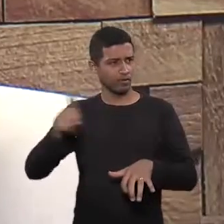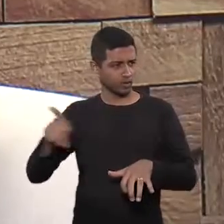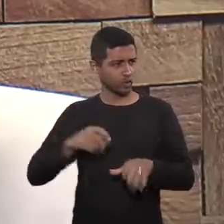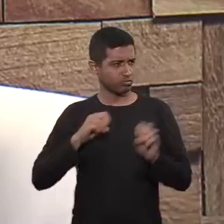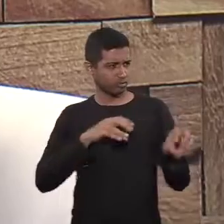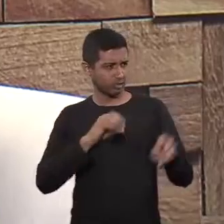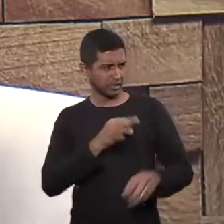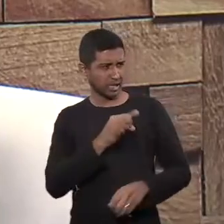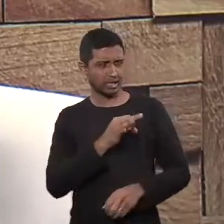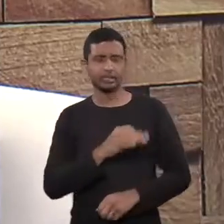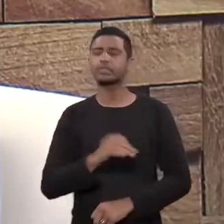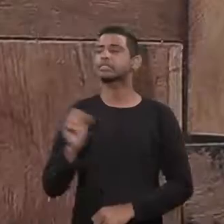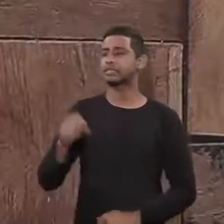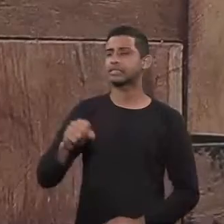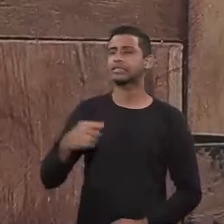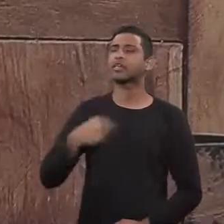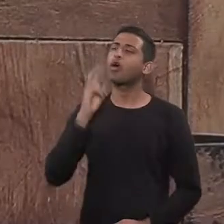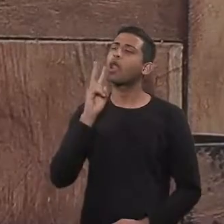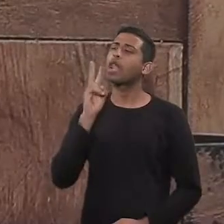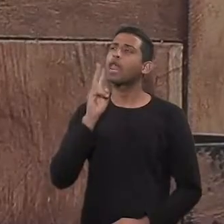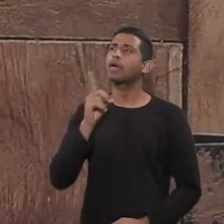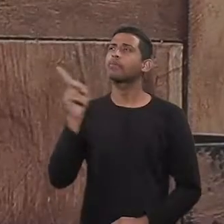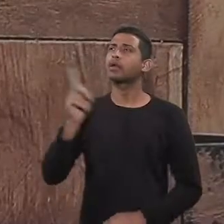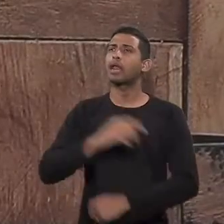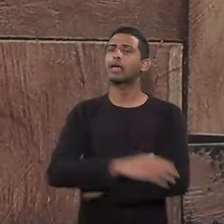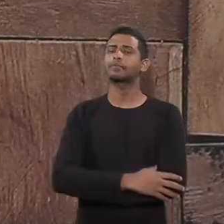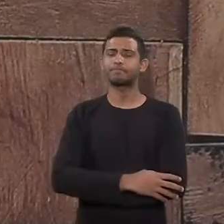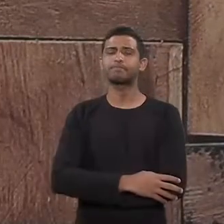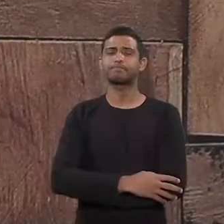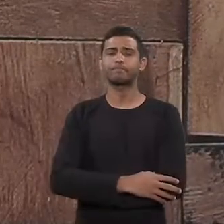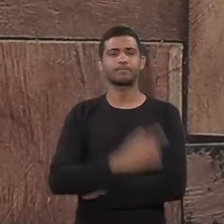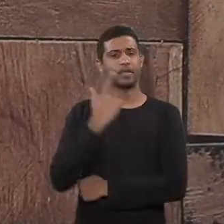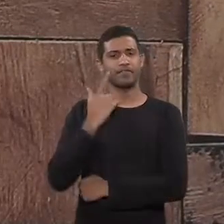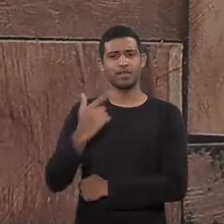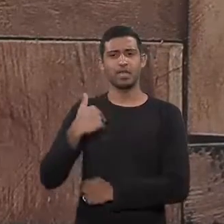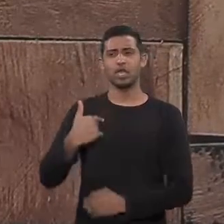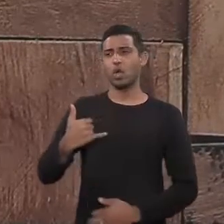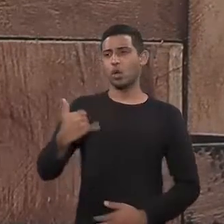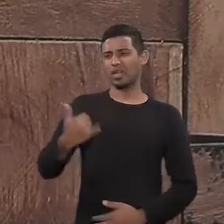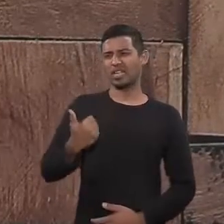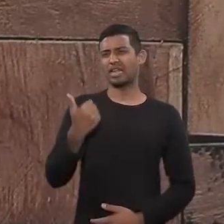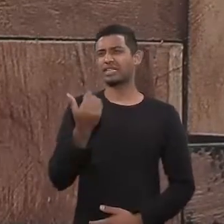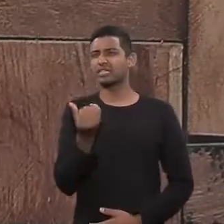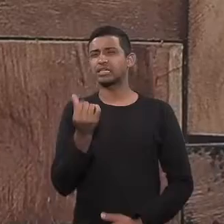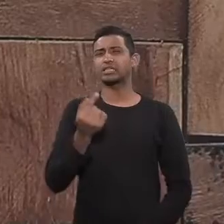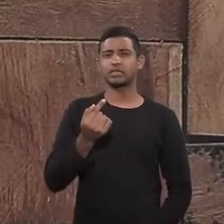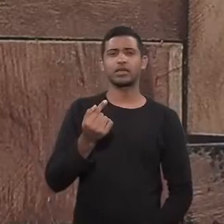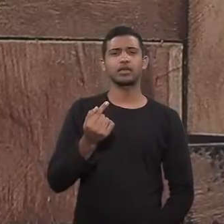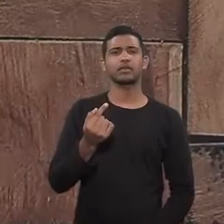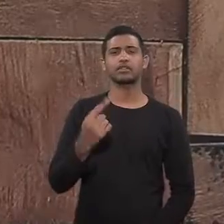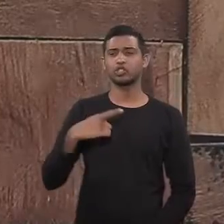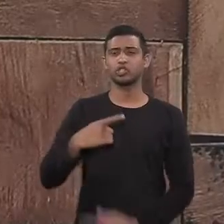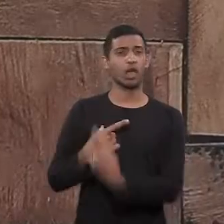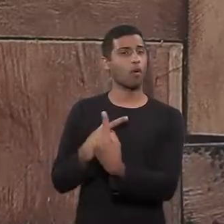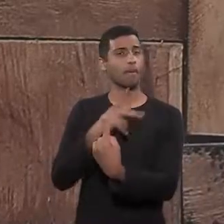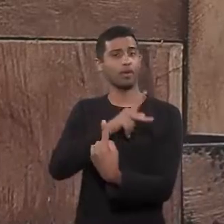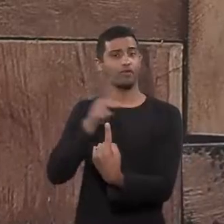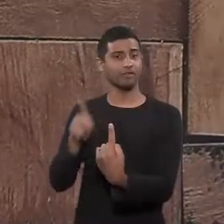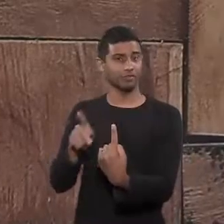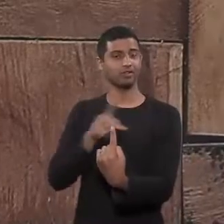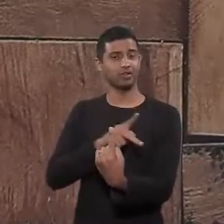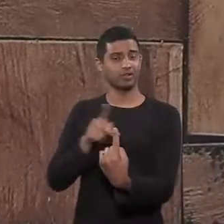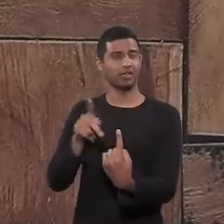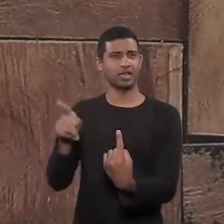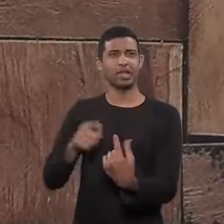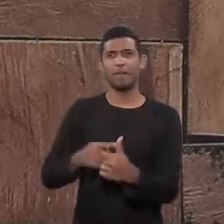também, não foi isso? Sim. O que eu me lembro mais, Rogéria, é que embora eu fosse uma menina de 6, 7 anos, eu tive um professor, o meu